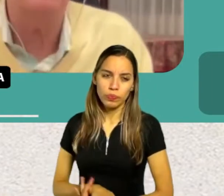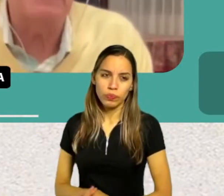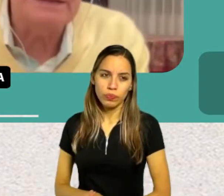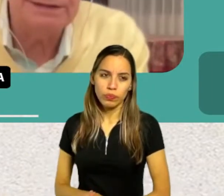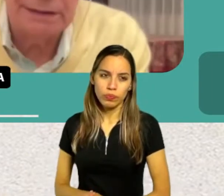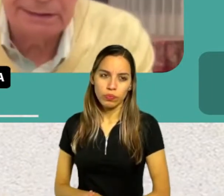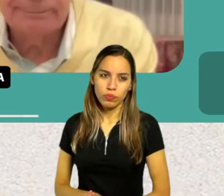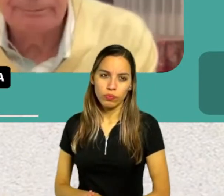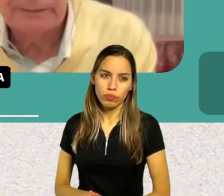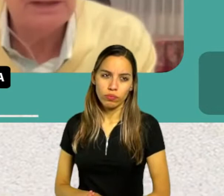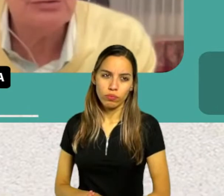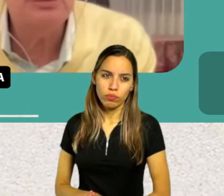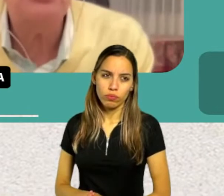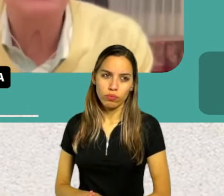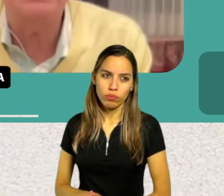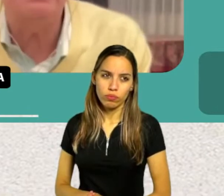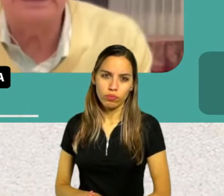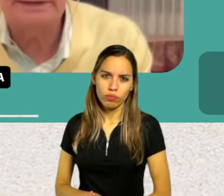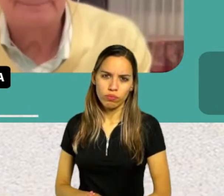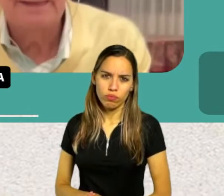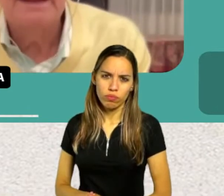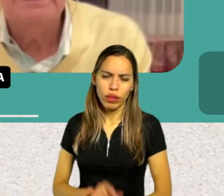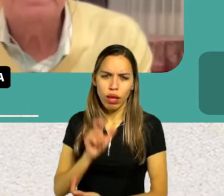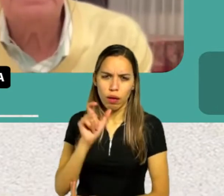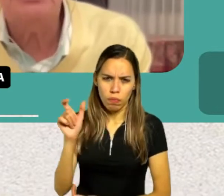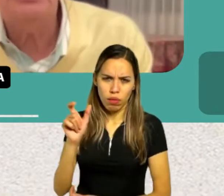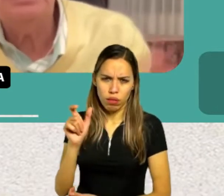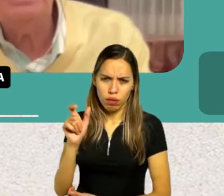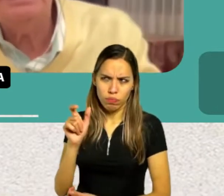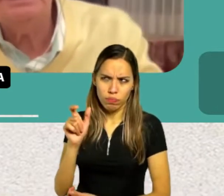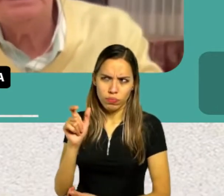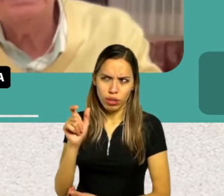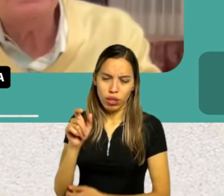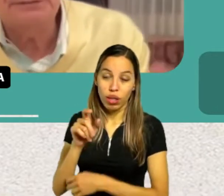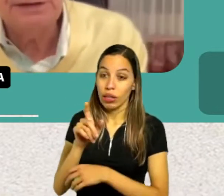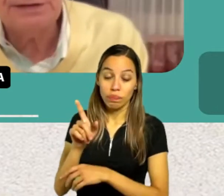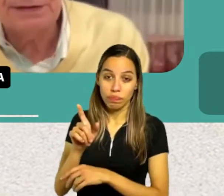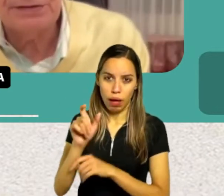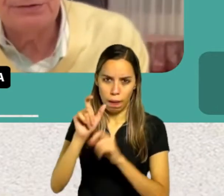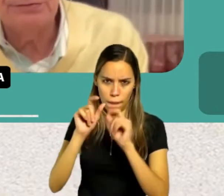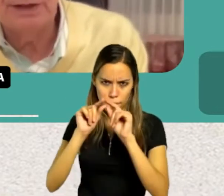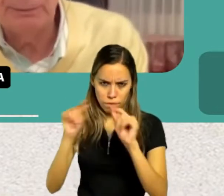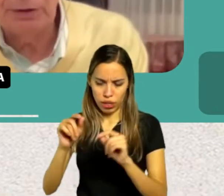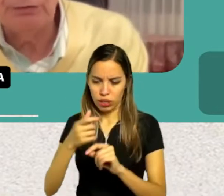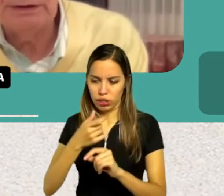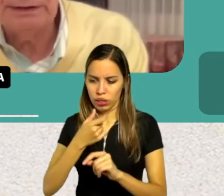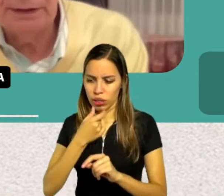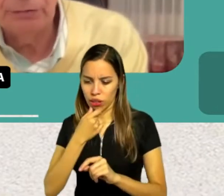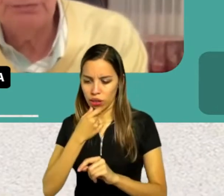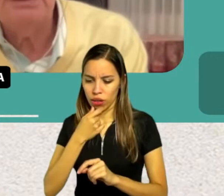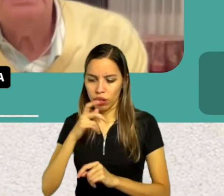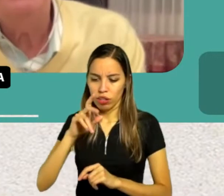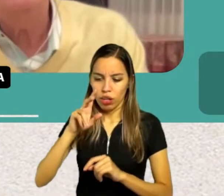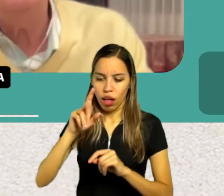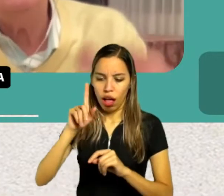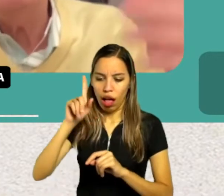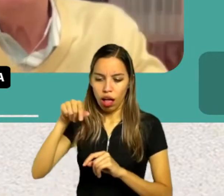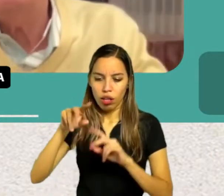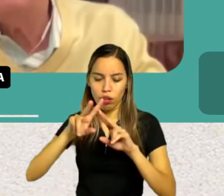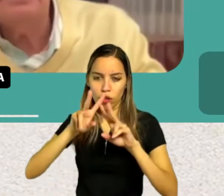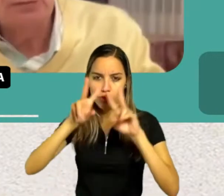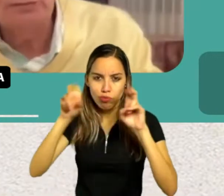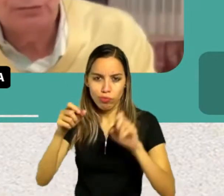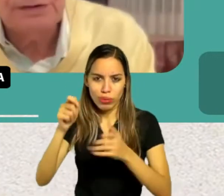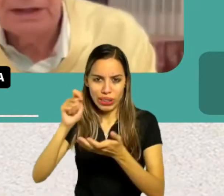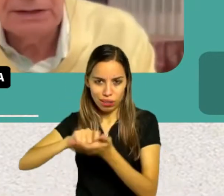On Writing, é sobre o escrever, que reúne entrevistas que o Hemingway deu,